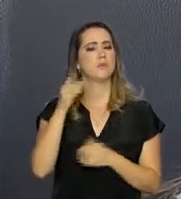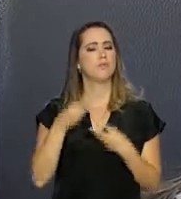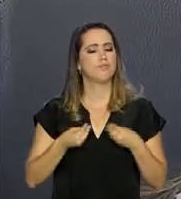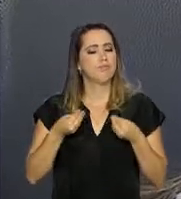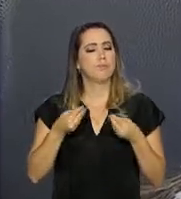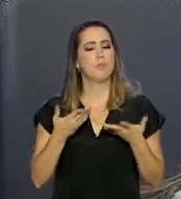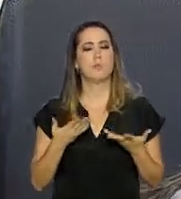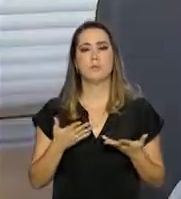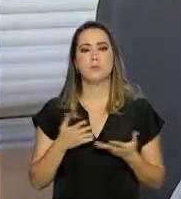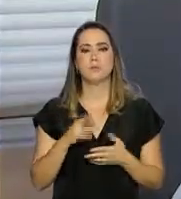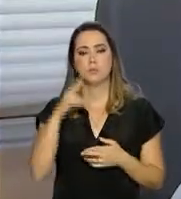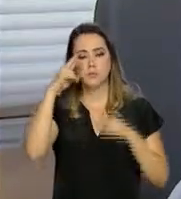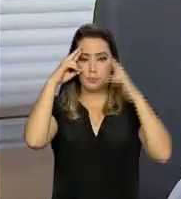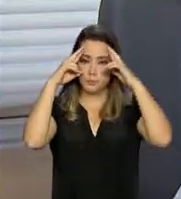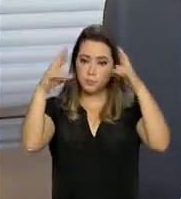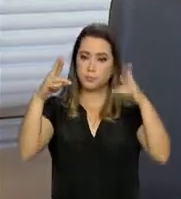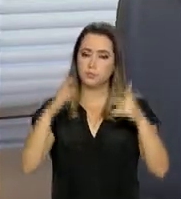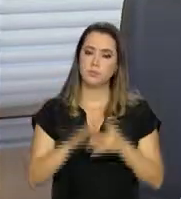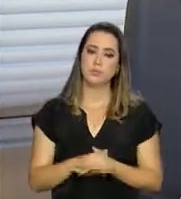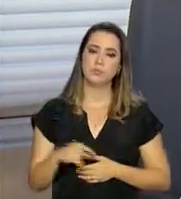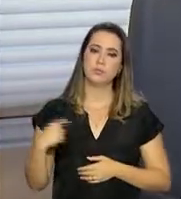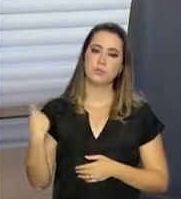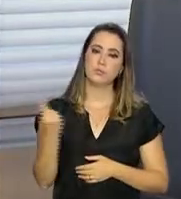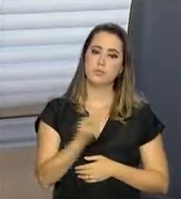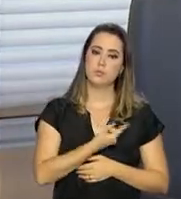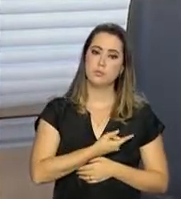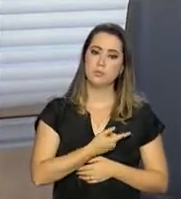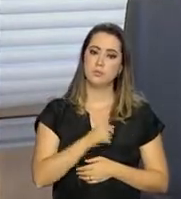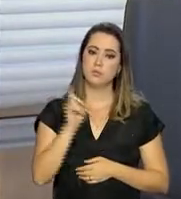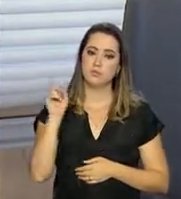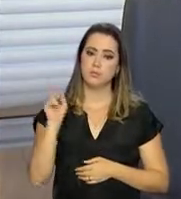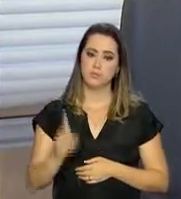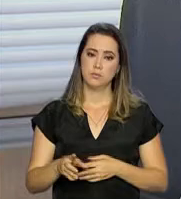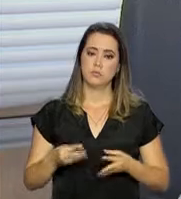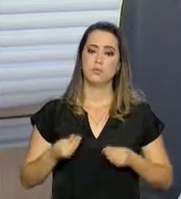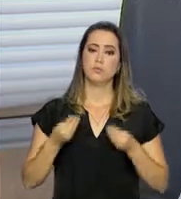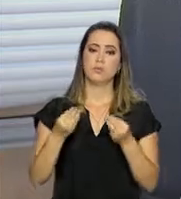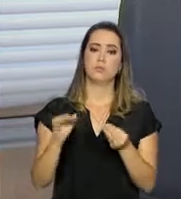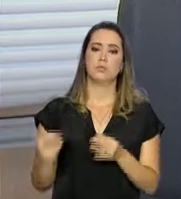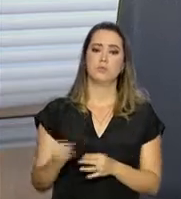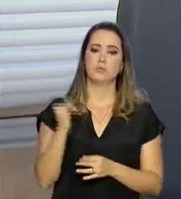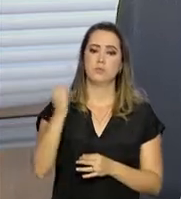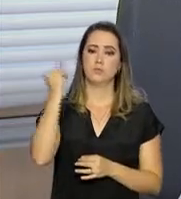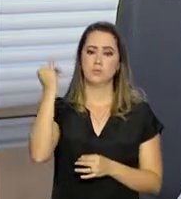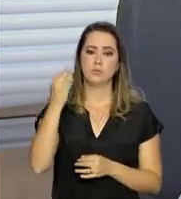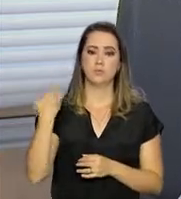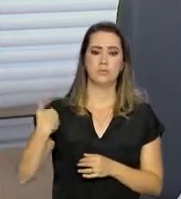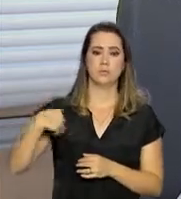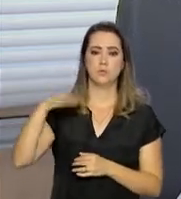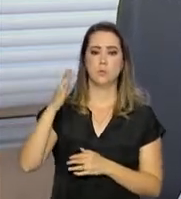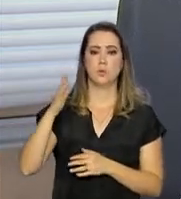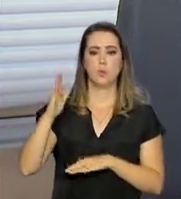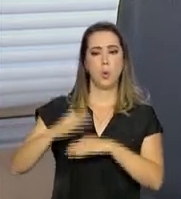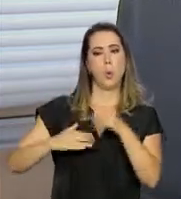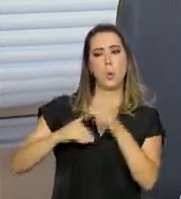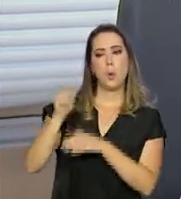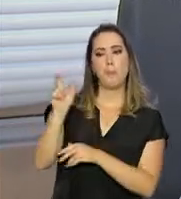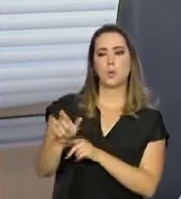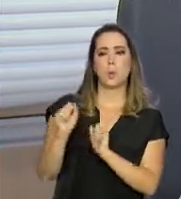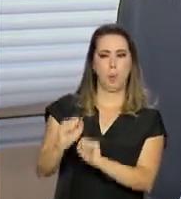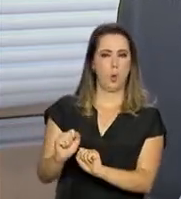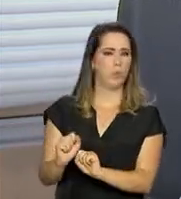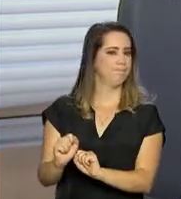respeitados para nós é esteticista é de uma importância maior que não é qualquer um que pode fazer